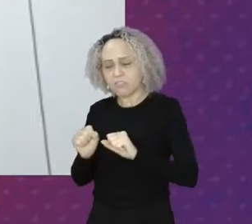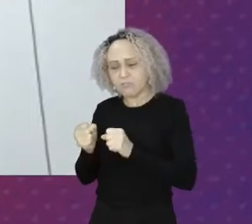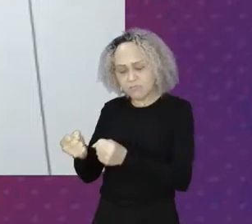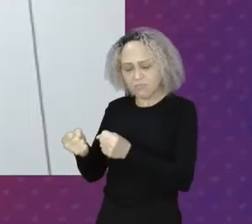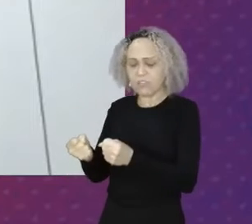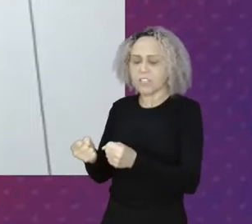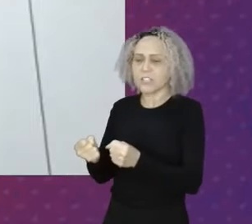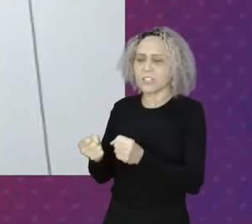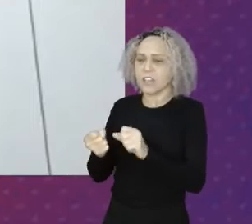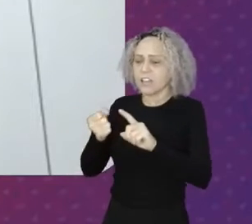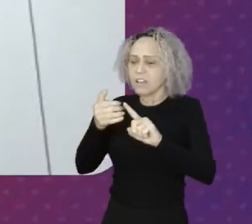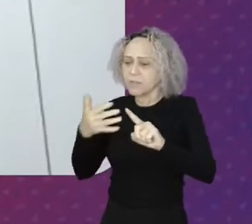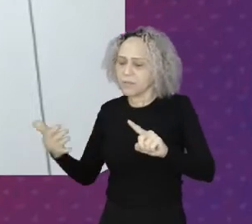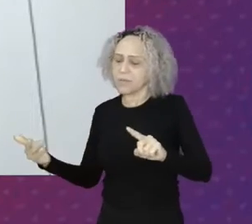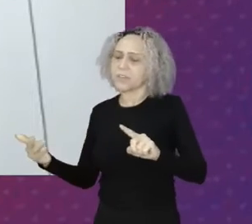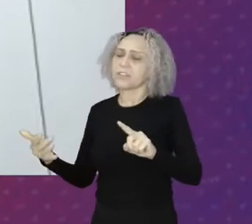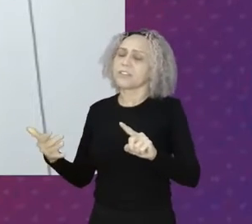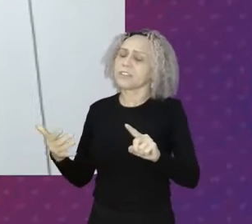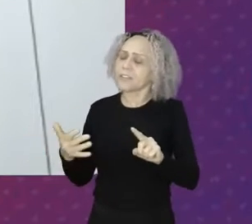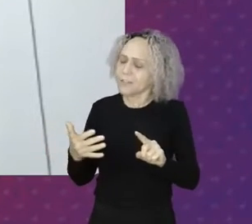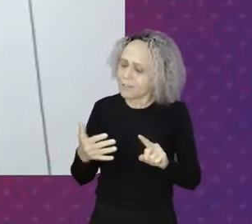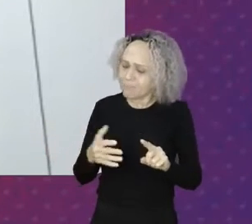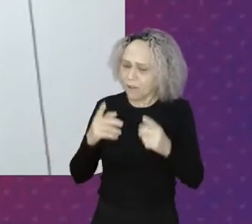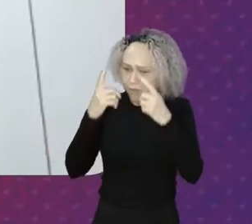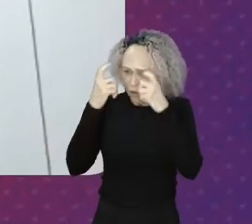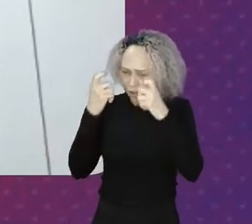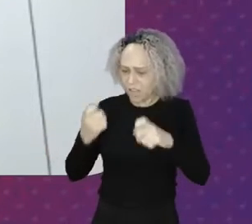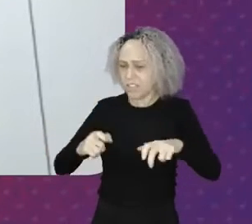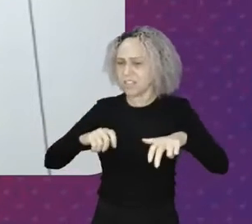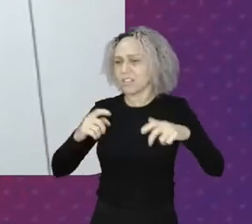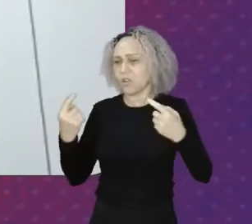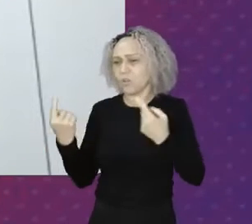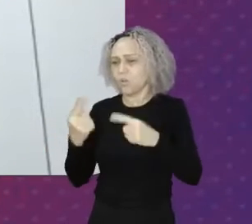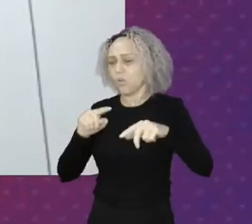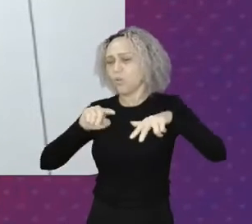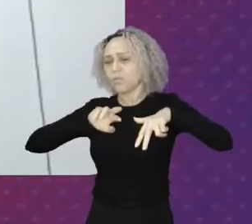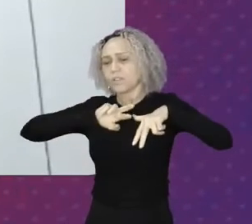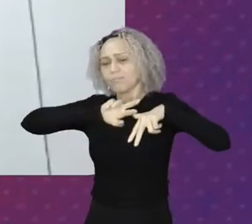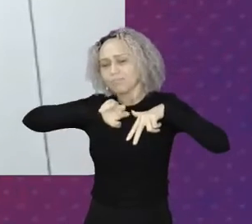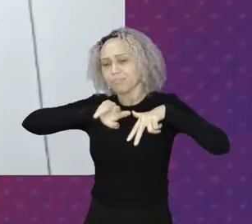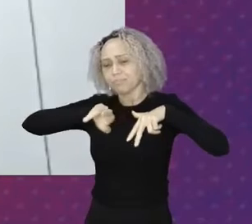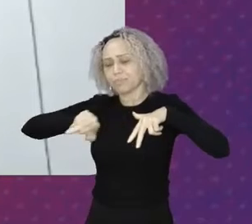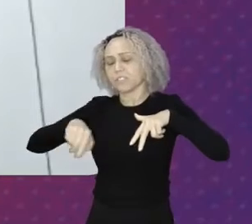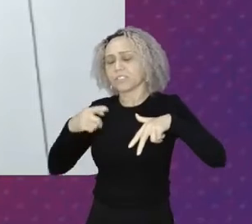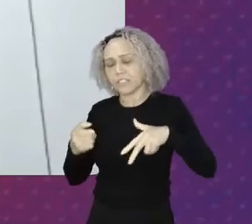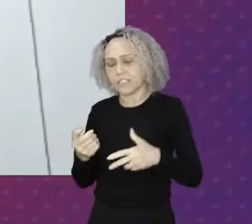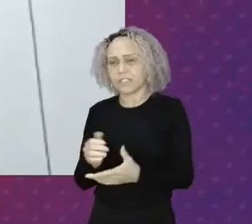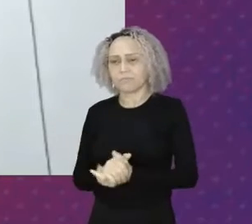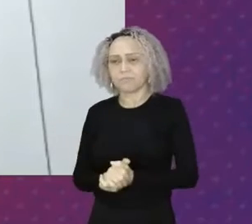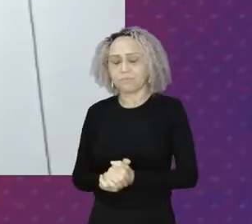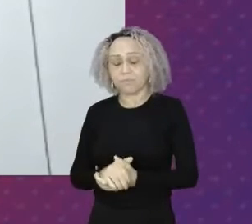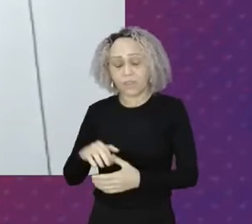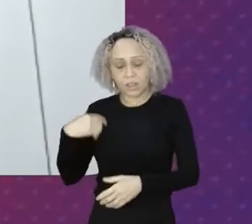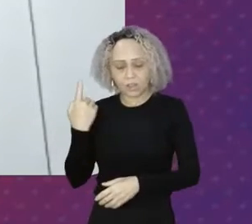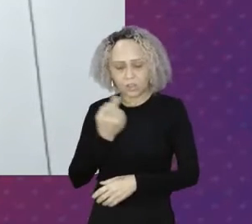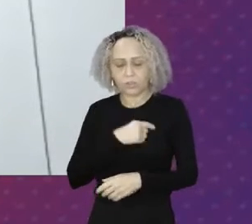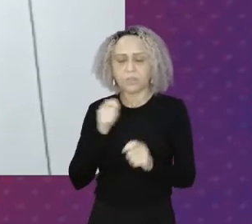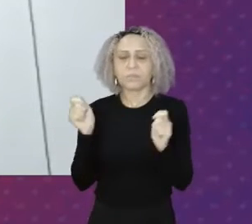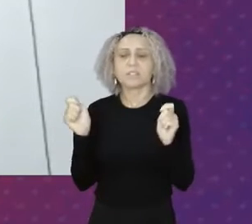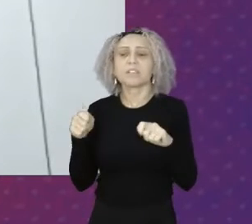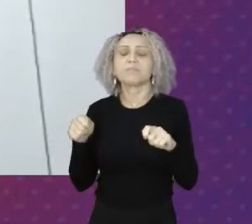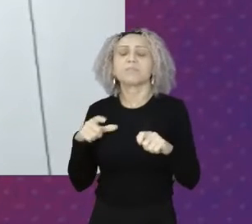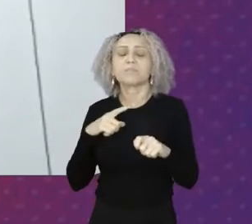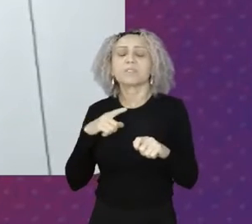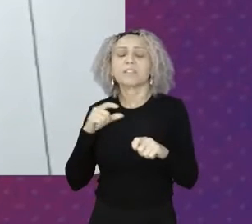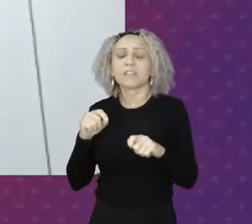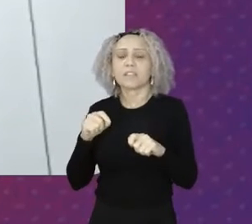opressão. Então, ter mais mulheres no poder é extremamente importante para que a gente tenha uma sociedade mais